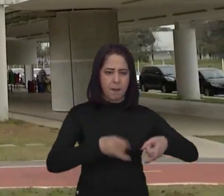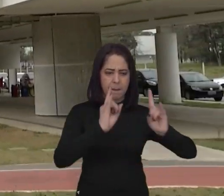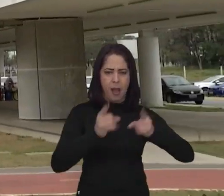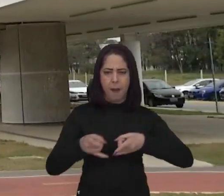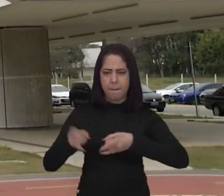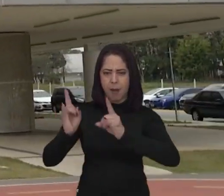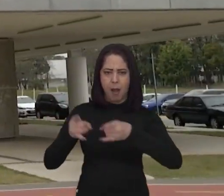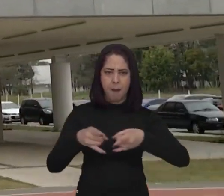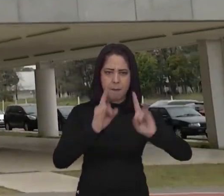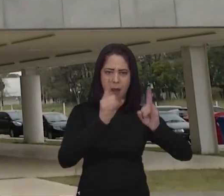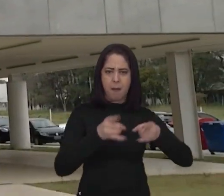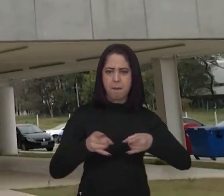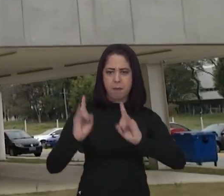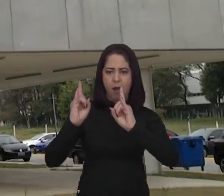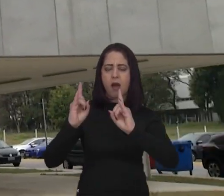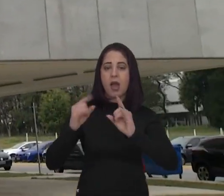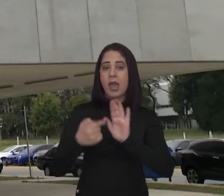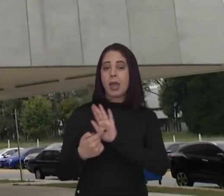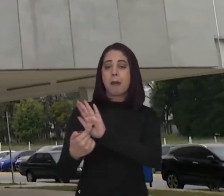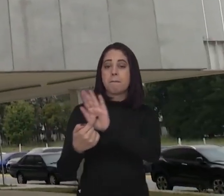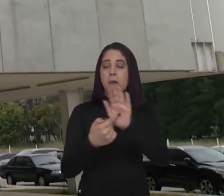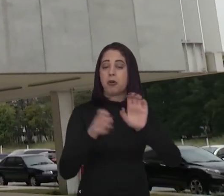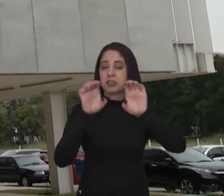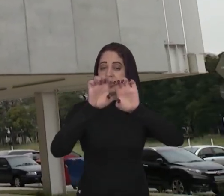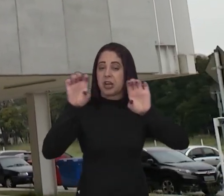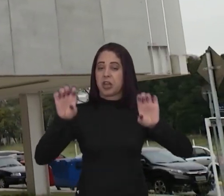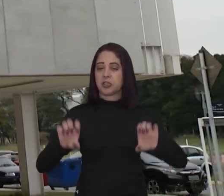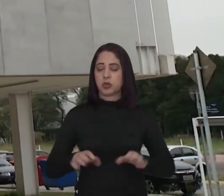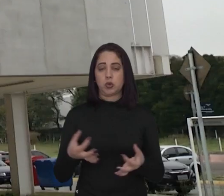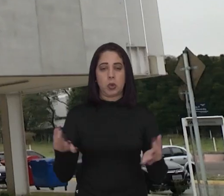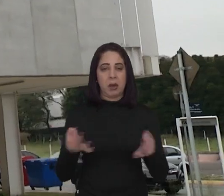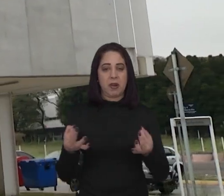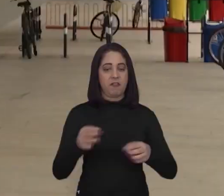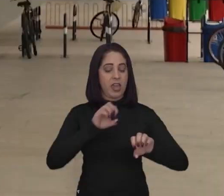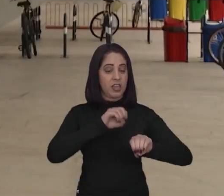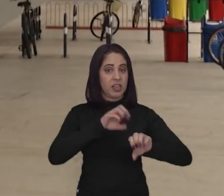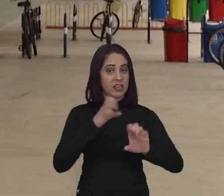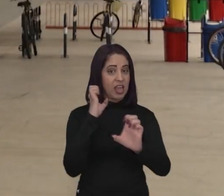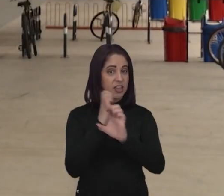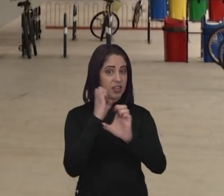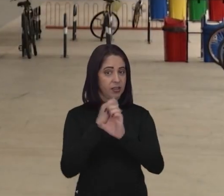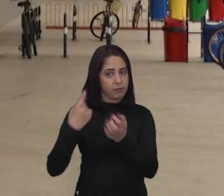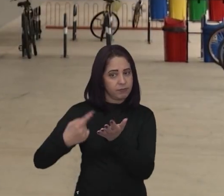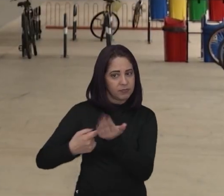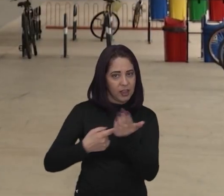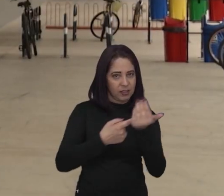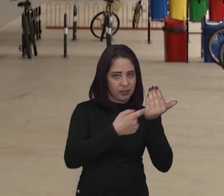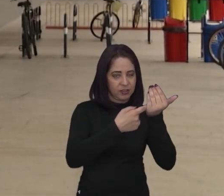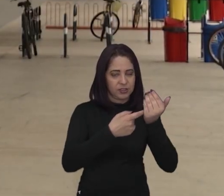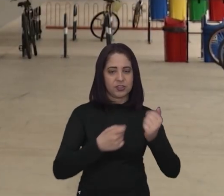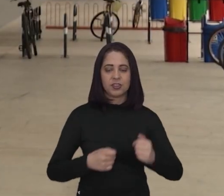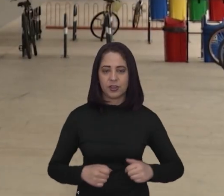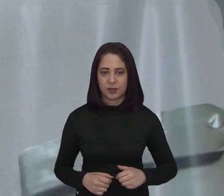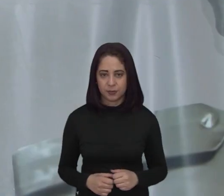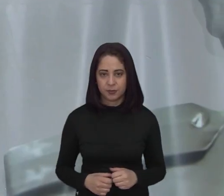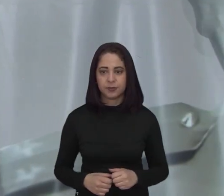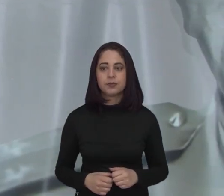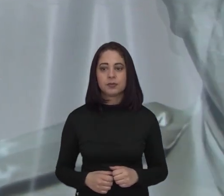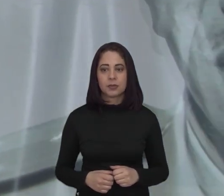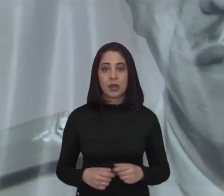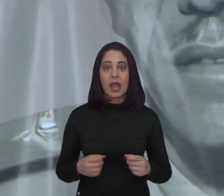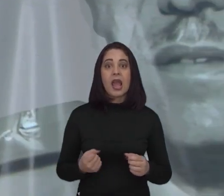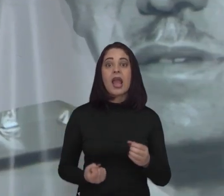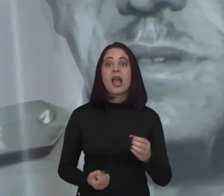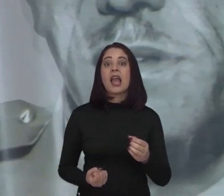centros educacionais que reforçam a excelência da instituição no ensino de engenharia e tecnologia da informação. Tudo